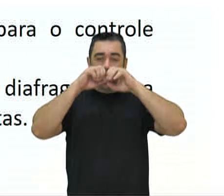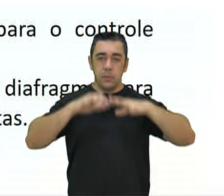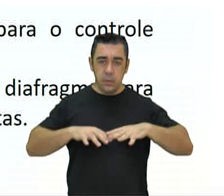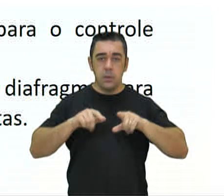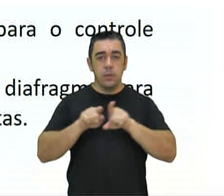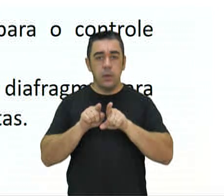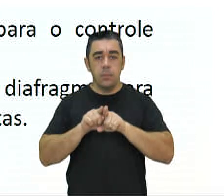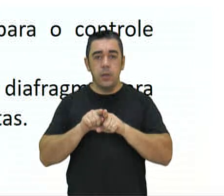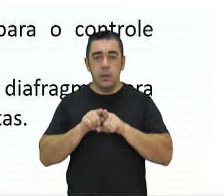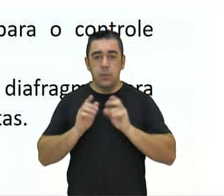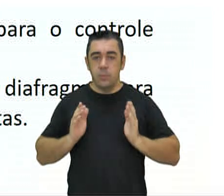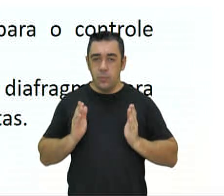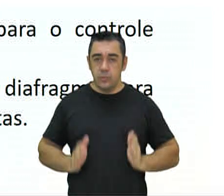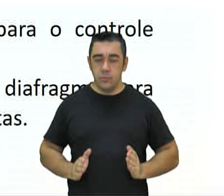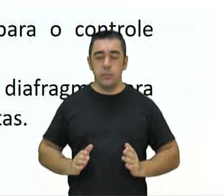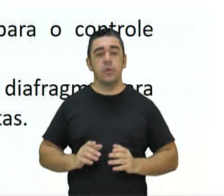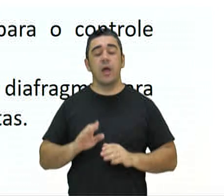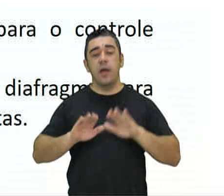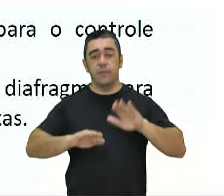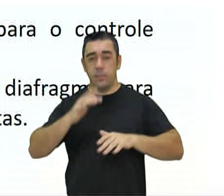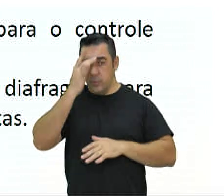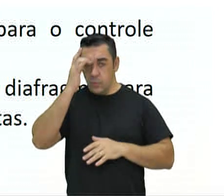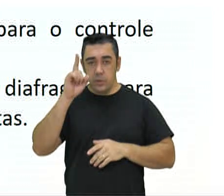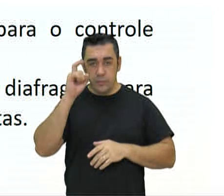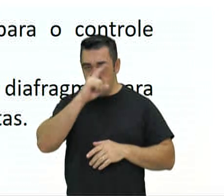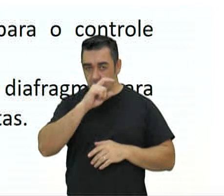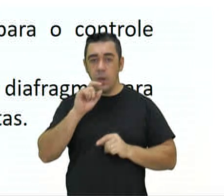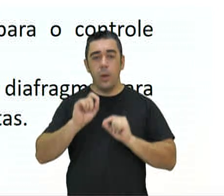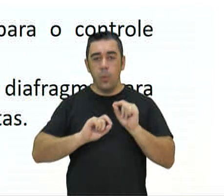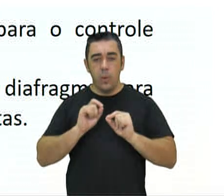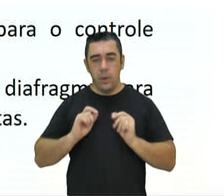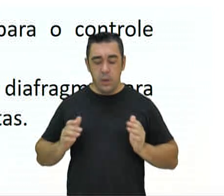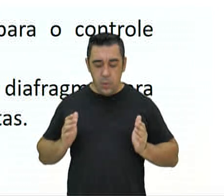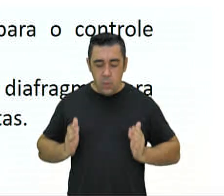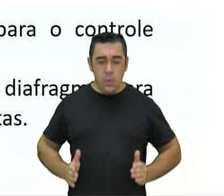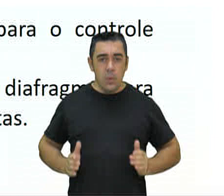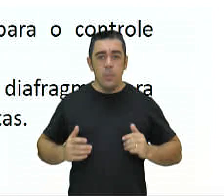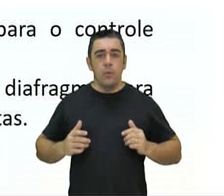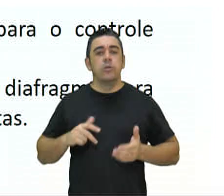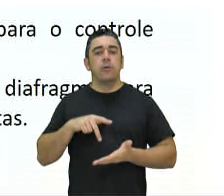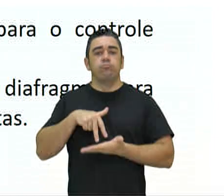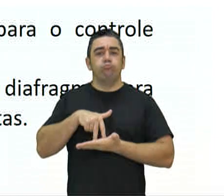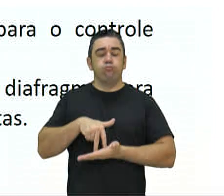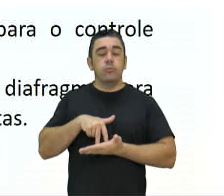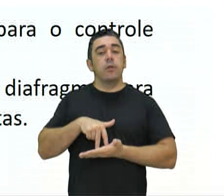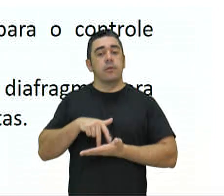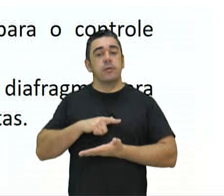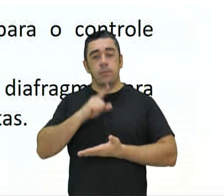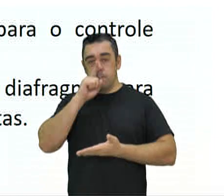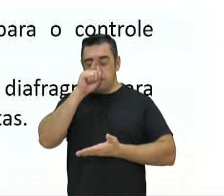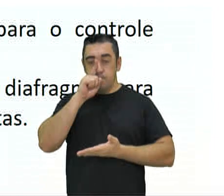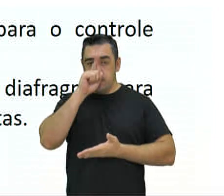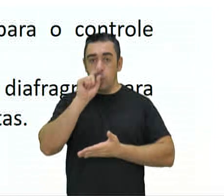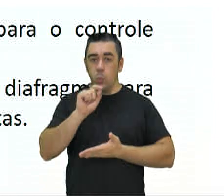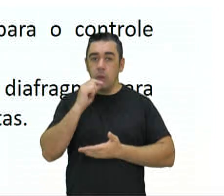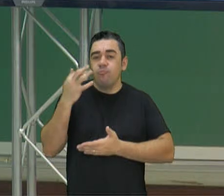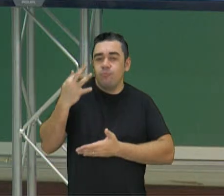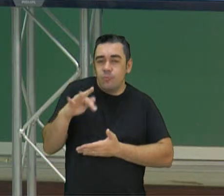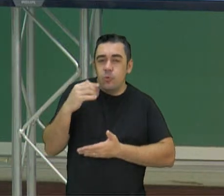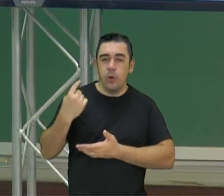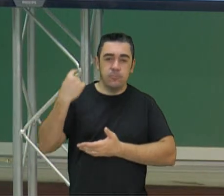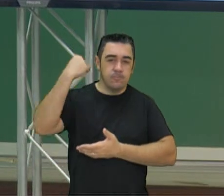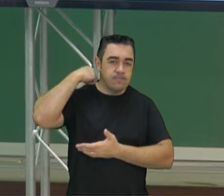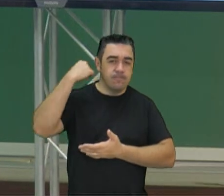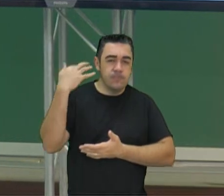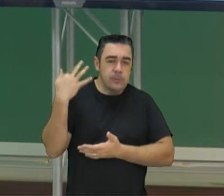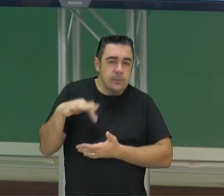capacidades limitadas de contração do diafragma para estabilização têm risco maior de sentir dores nas costas. Então